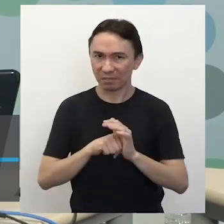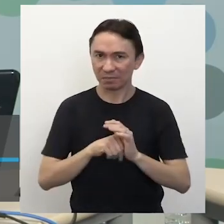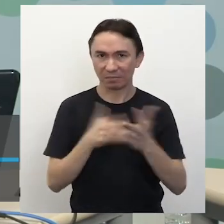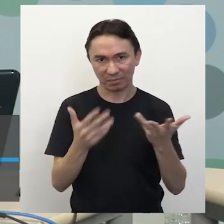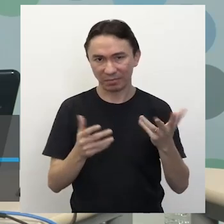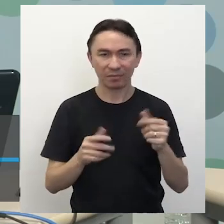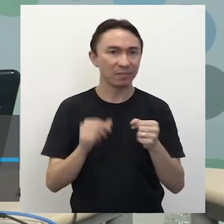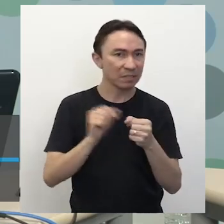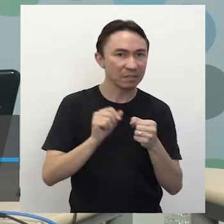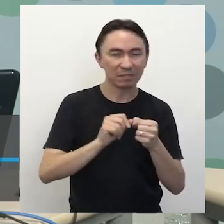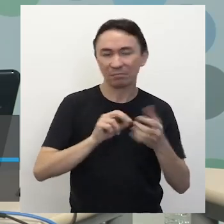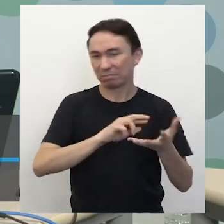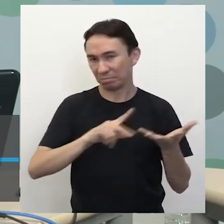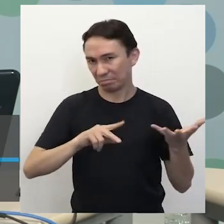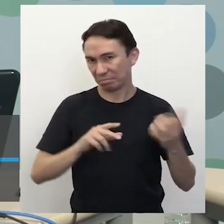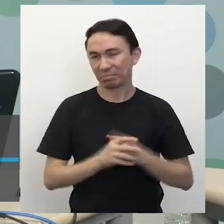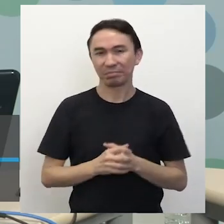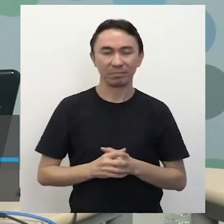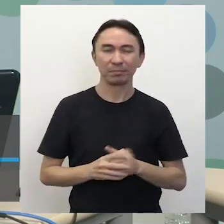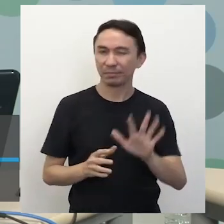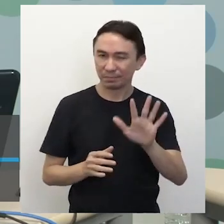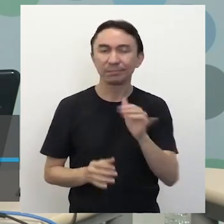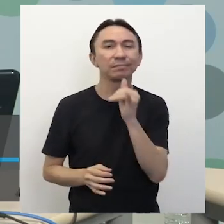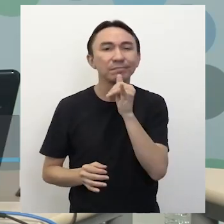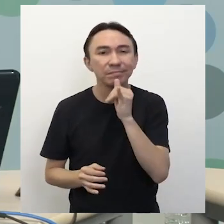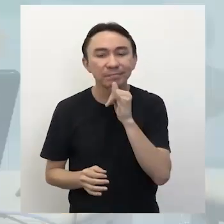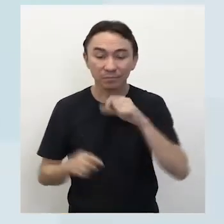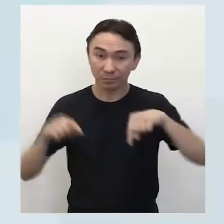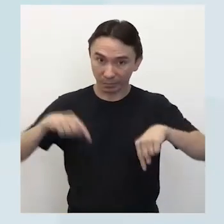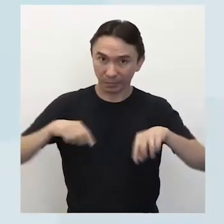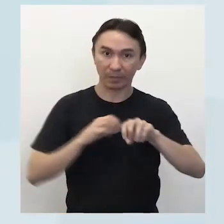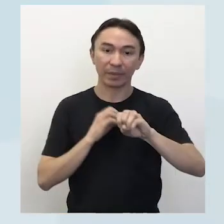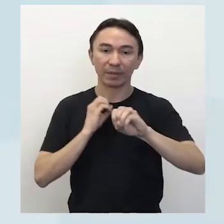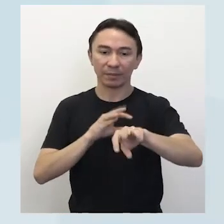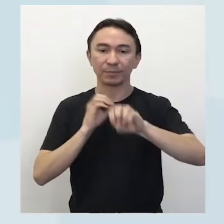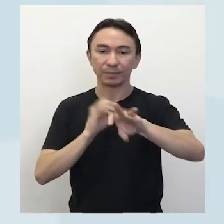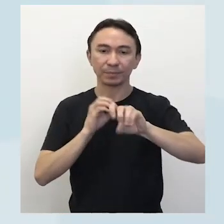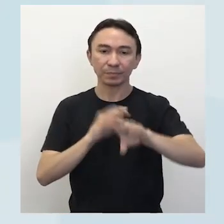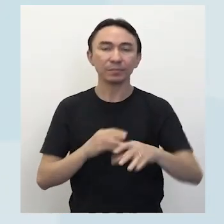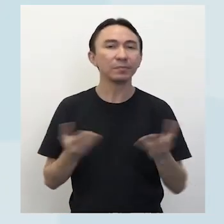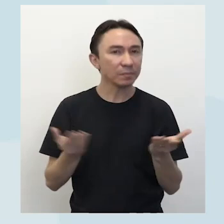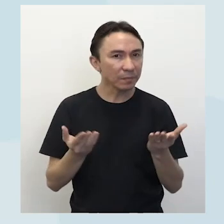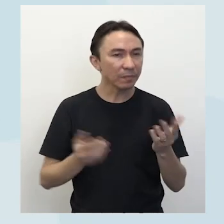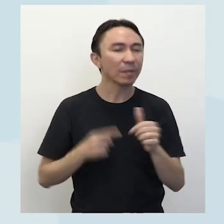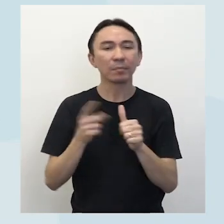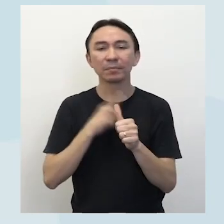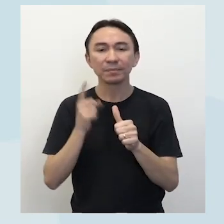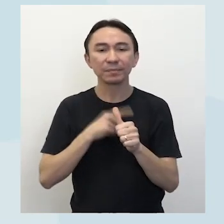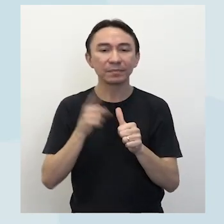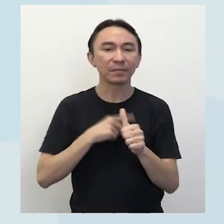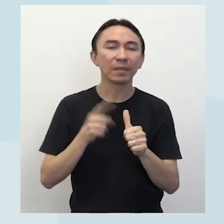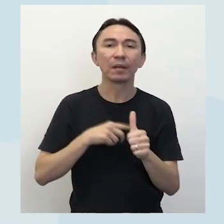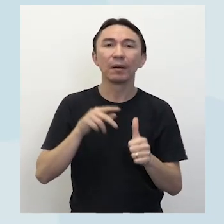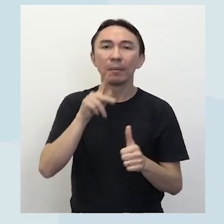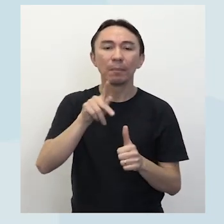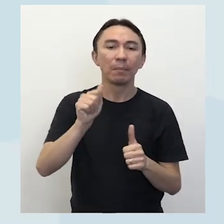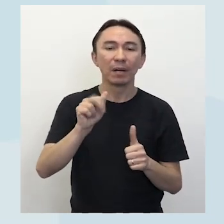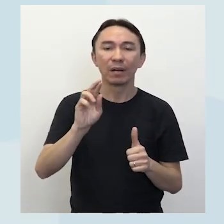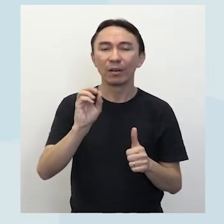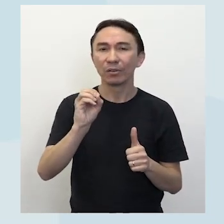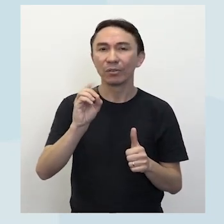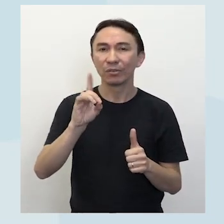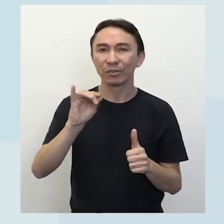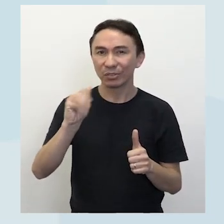fazer uma versão. Vamos usar os exemplos da aula de hoje? Então, bora lá. Primeiro, um exemplo de paródia. Sabe a professora do sétimo